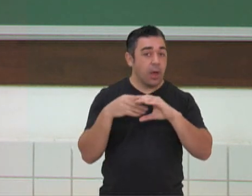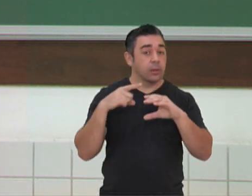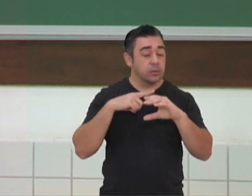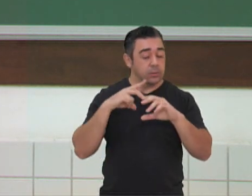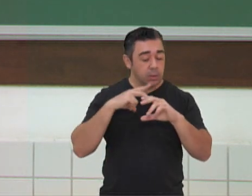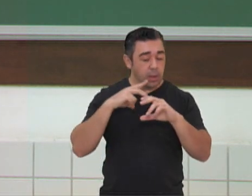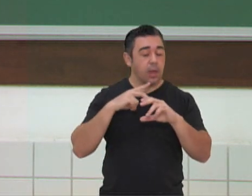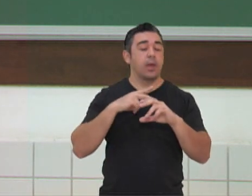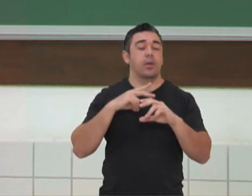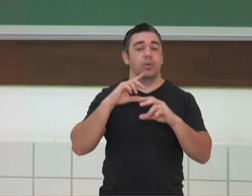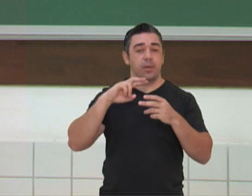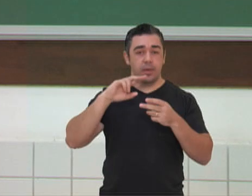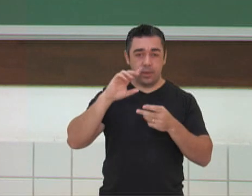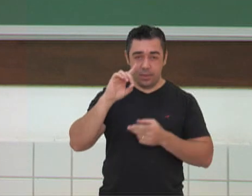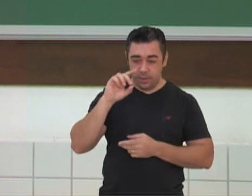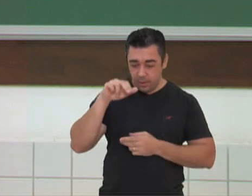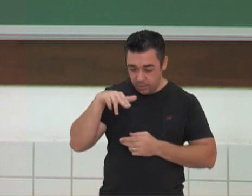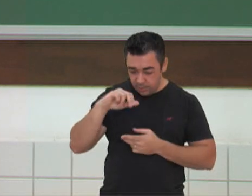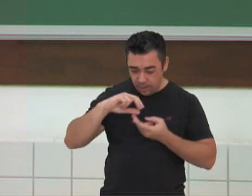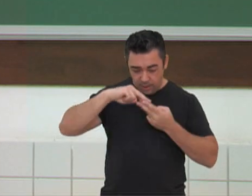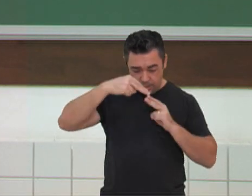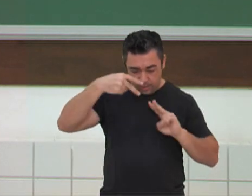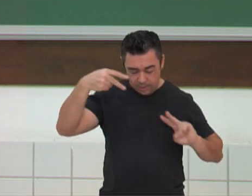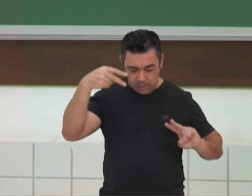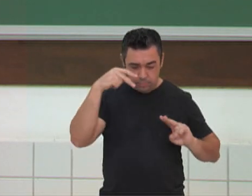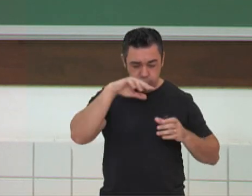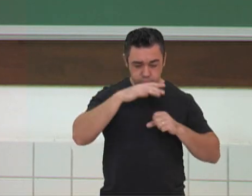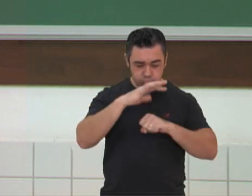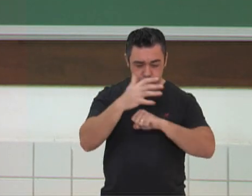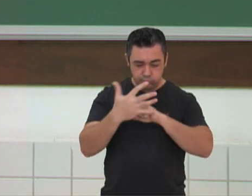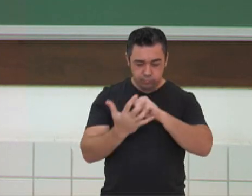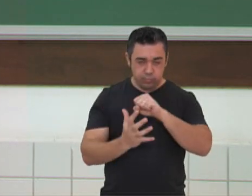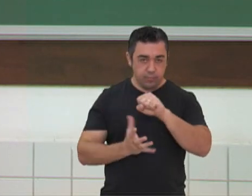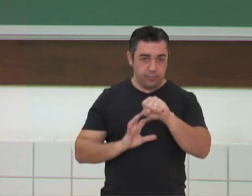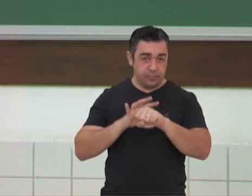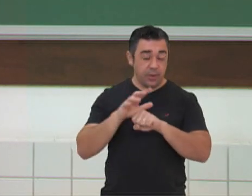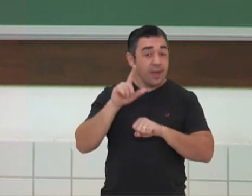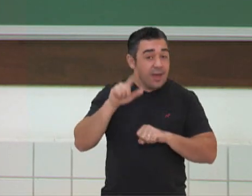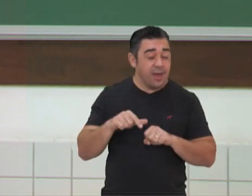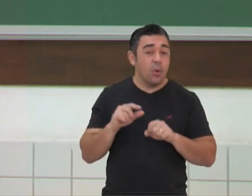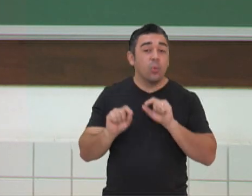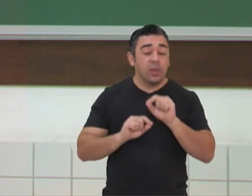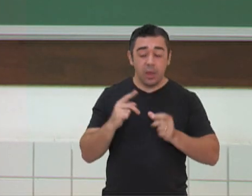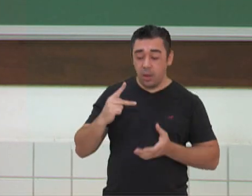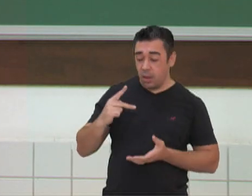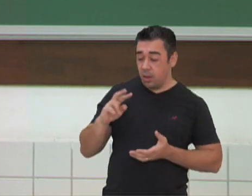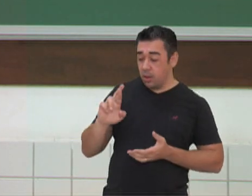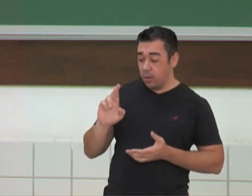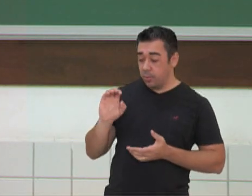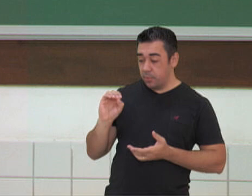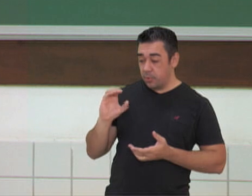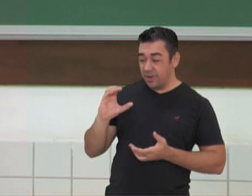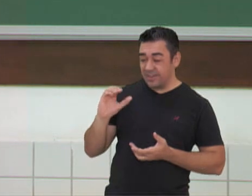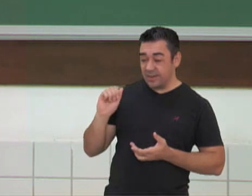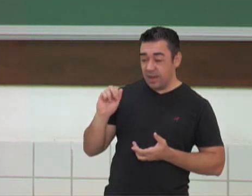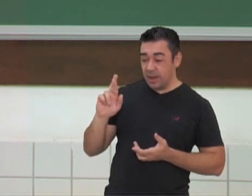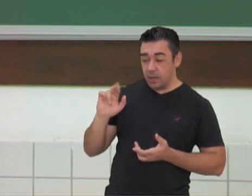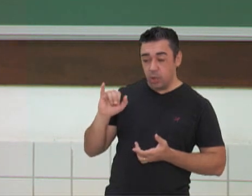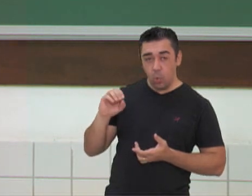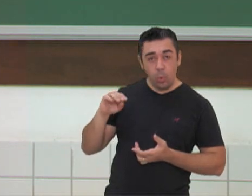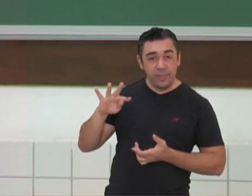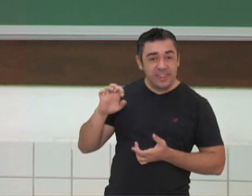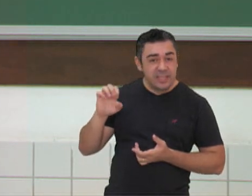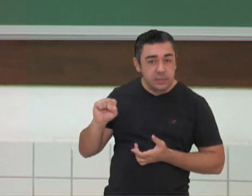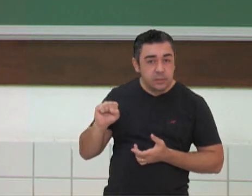citoplasma. Então, o único organismo que tem esse tipo de célula são os organismos procariontes. Os organismos procariontes são quais,